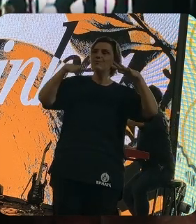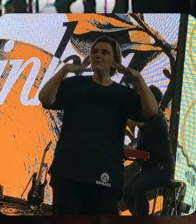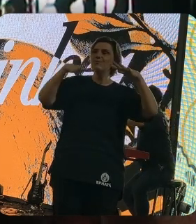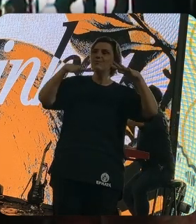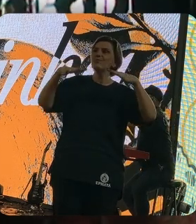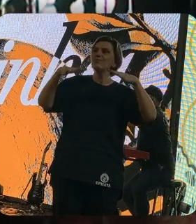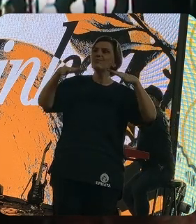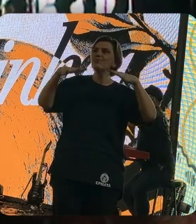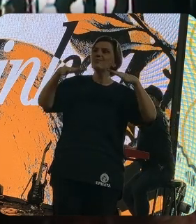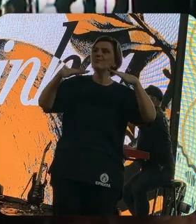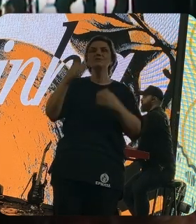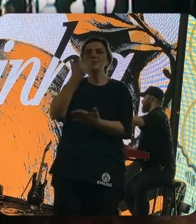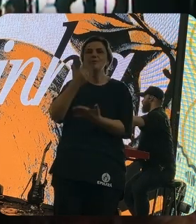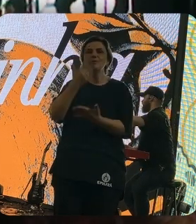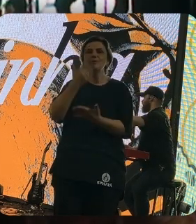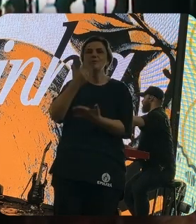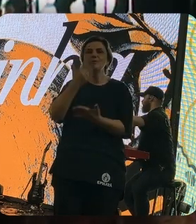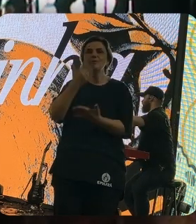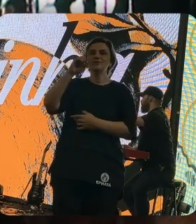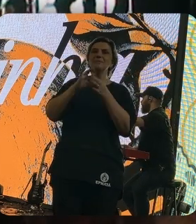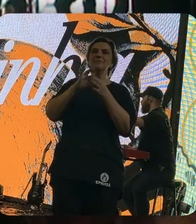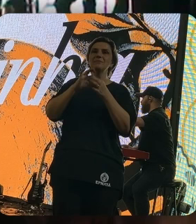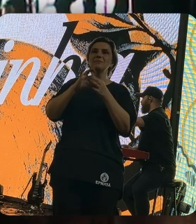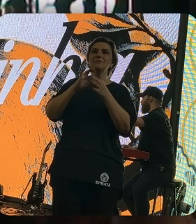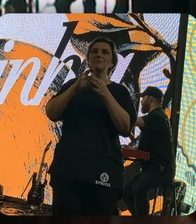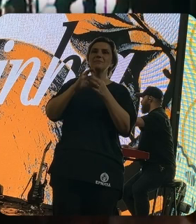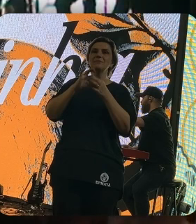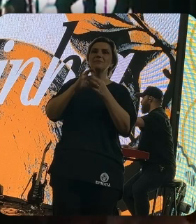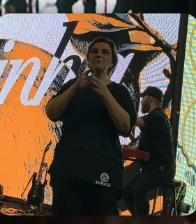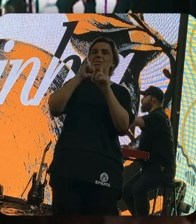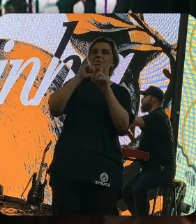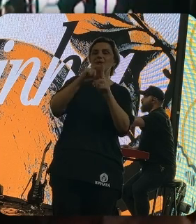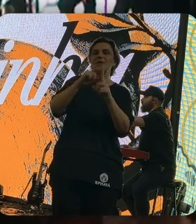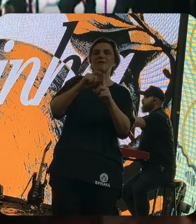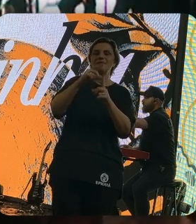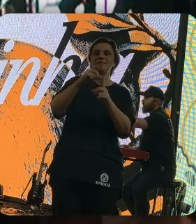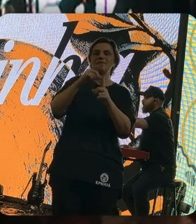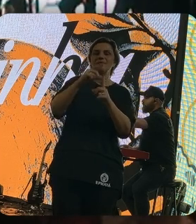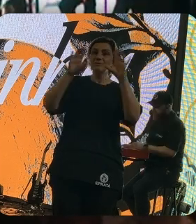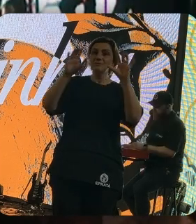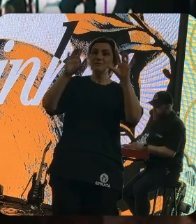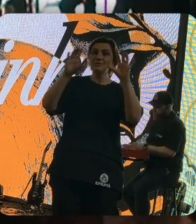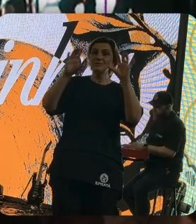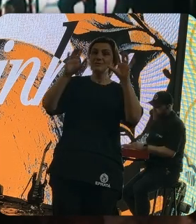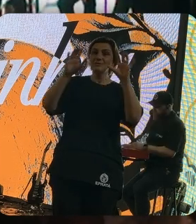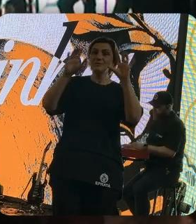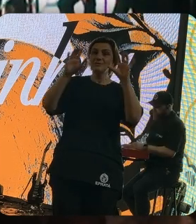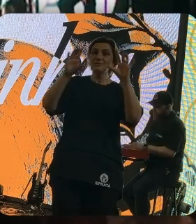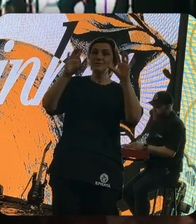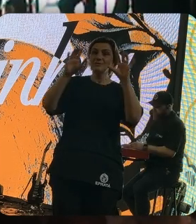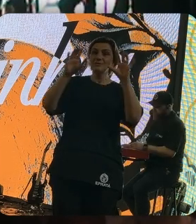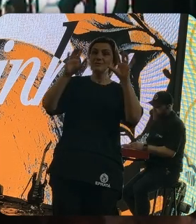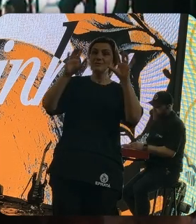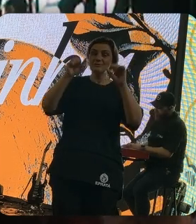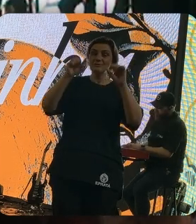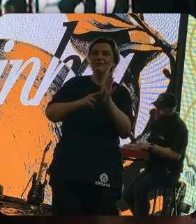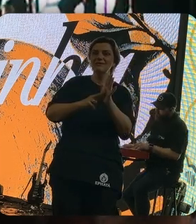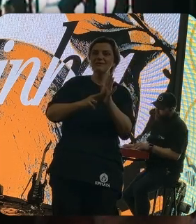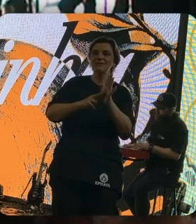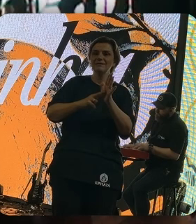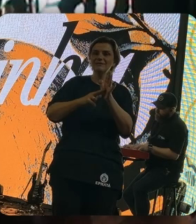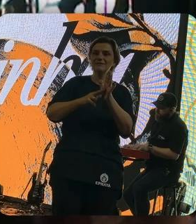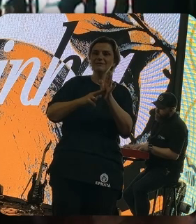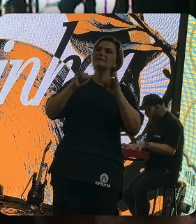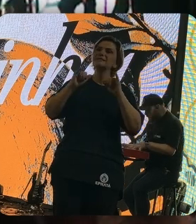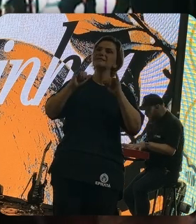uma palavra sobre a tua vida, os céus forem revelando verdade sobre você, vai dando um aleluia, vai dando um glória a Deus.